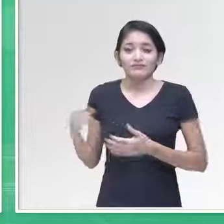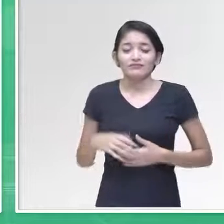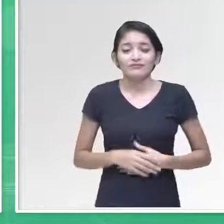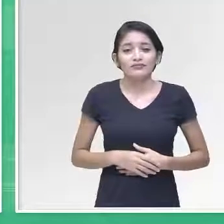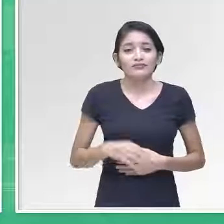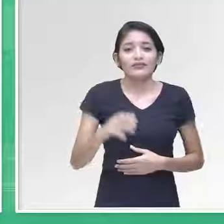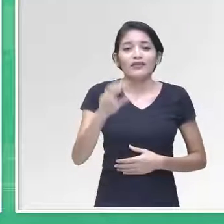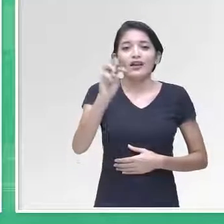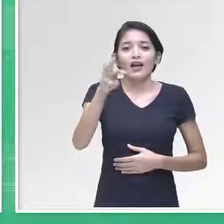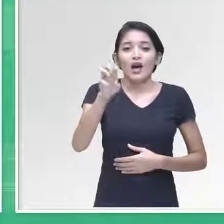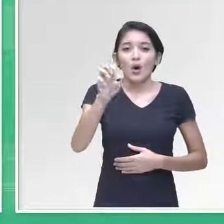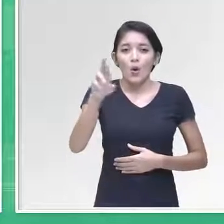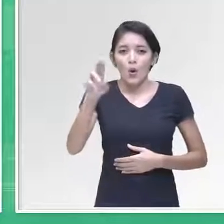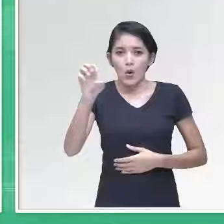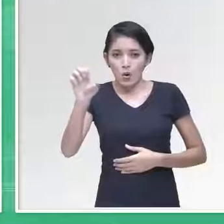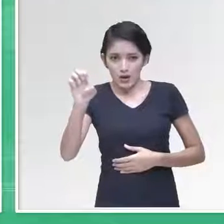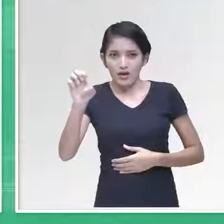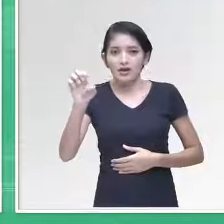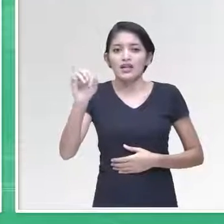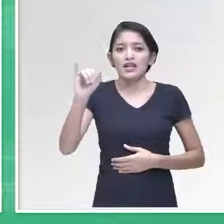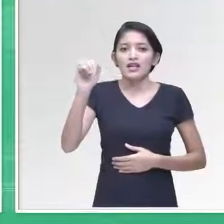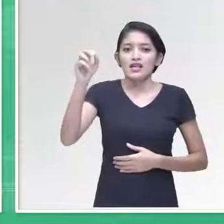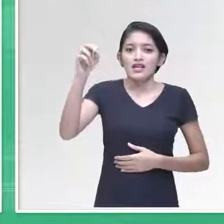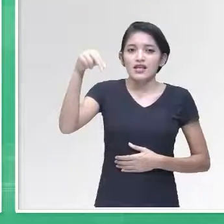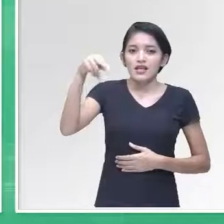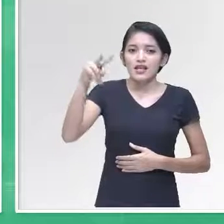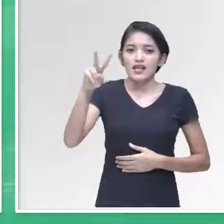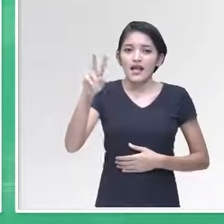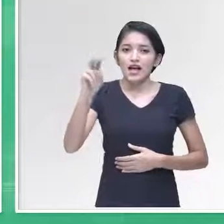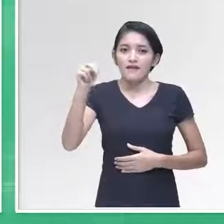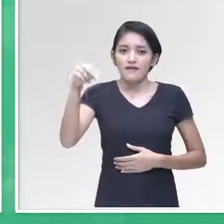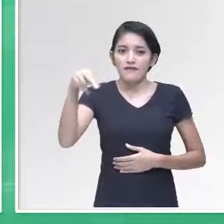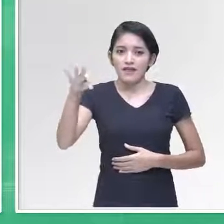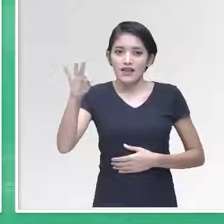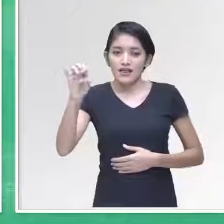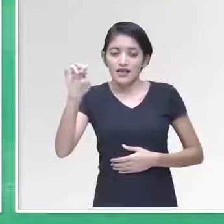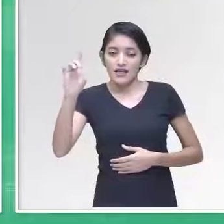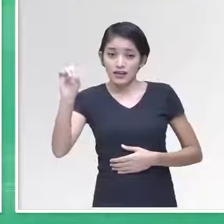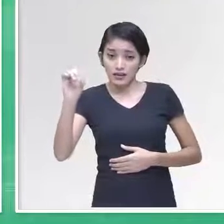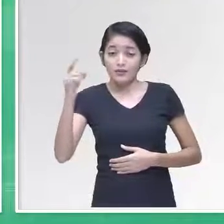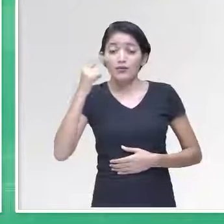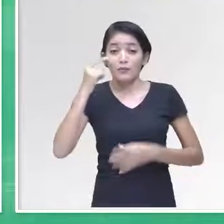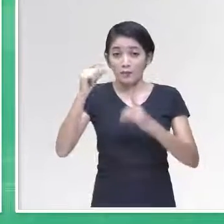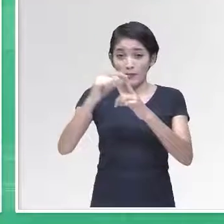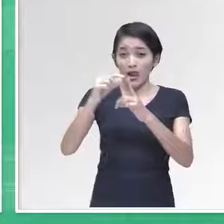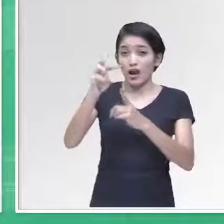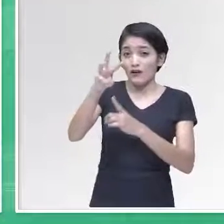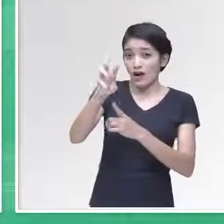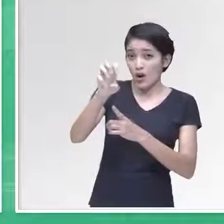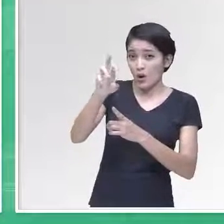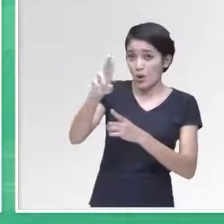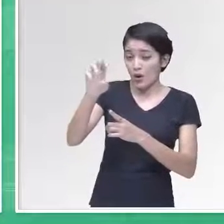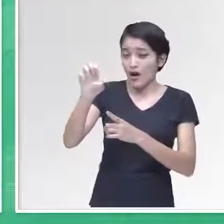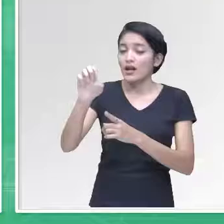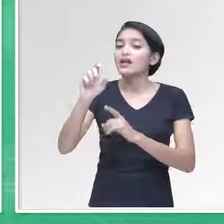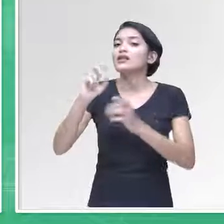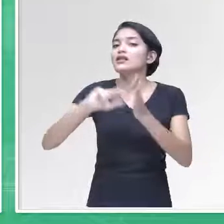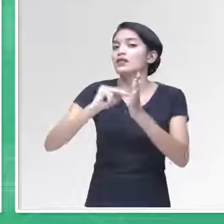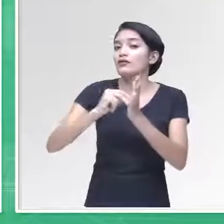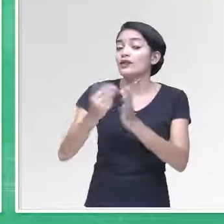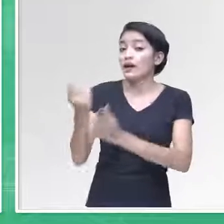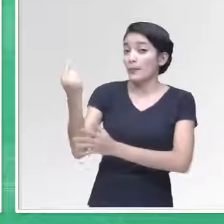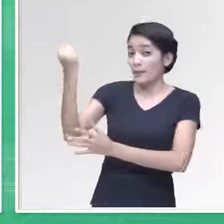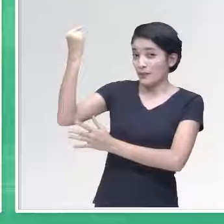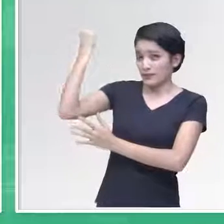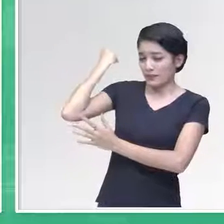invented, em vermelho. Observem que o were, aqui, é o passado do quê? Do verbo